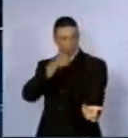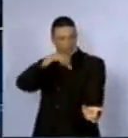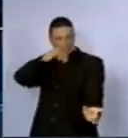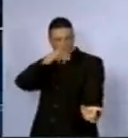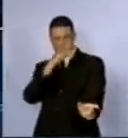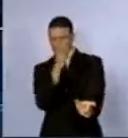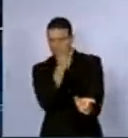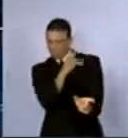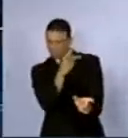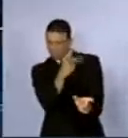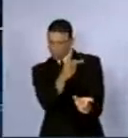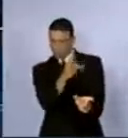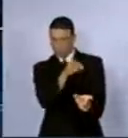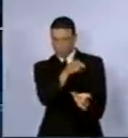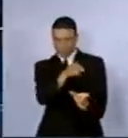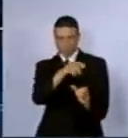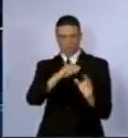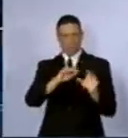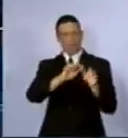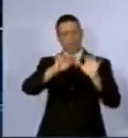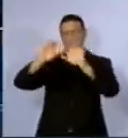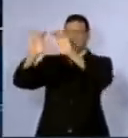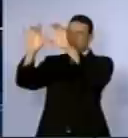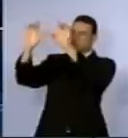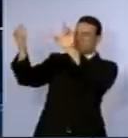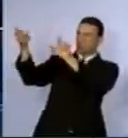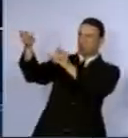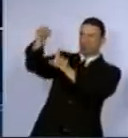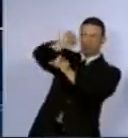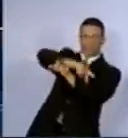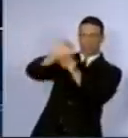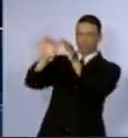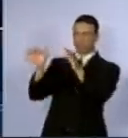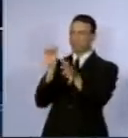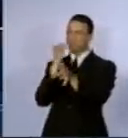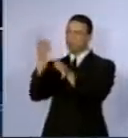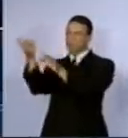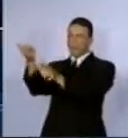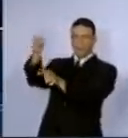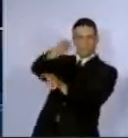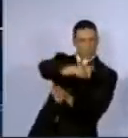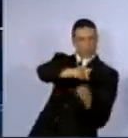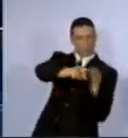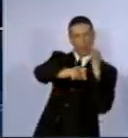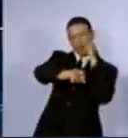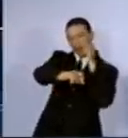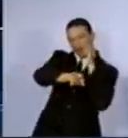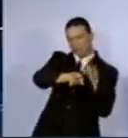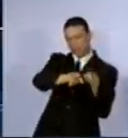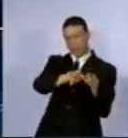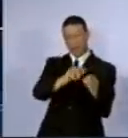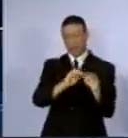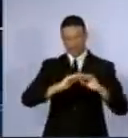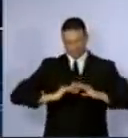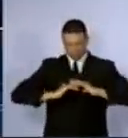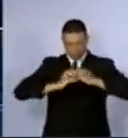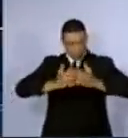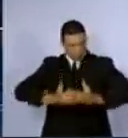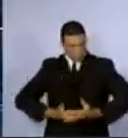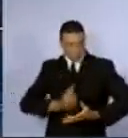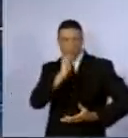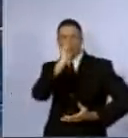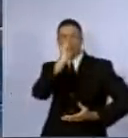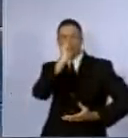que emitiam esses campos. Aí nós temos uma probabilidade de duas vezes mais do feto